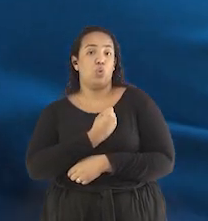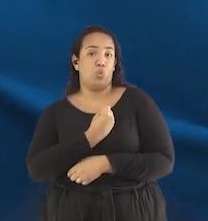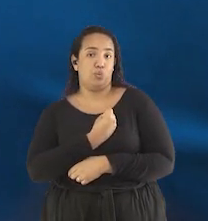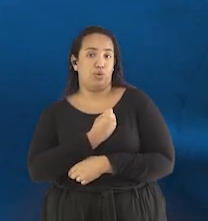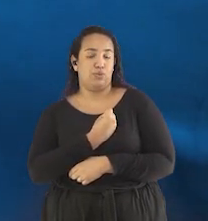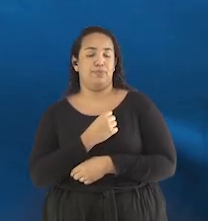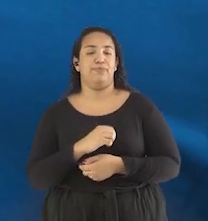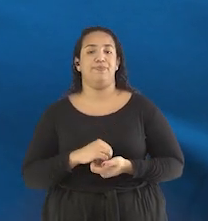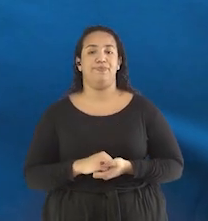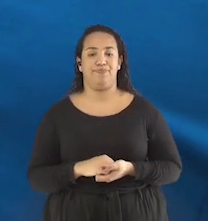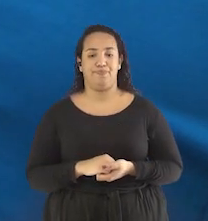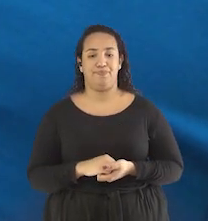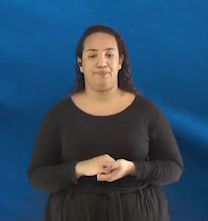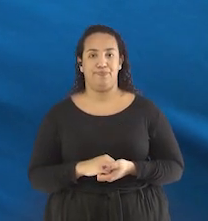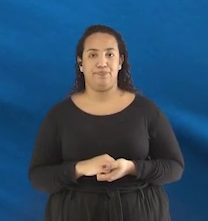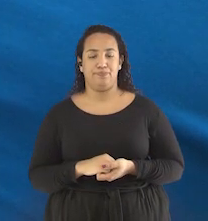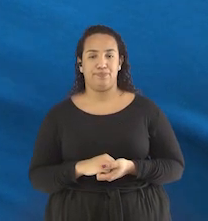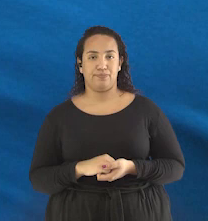centésimos.